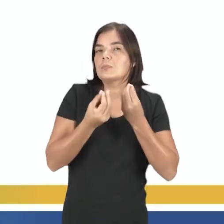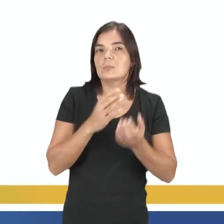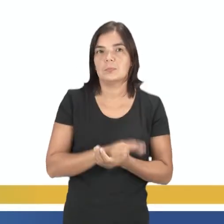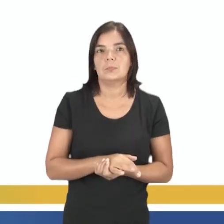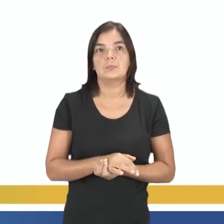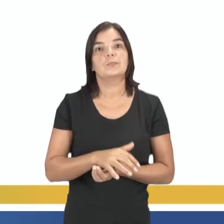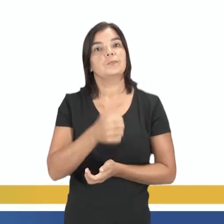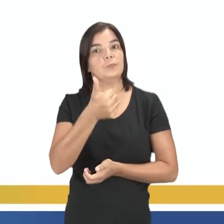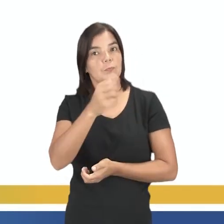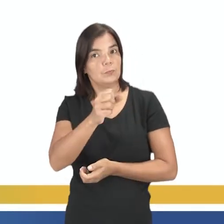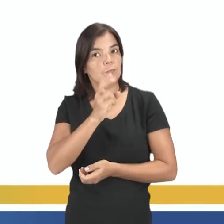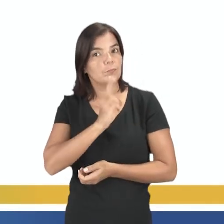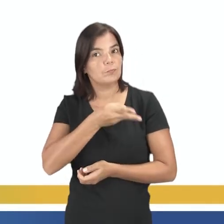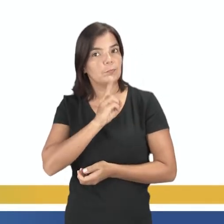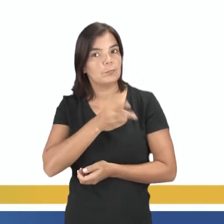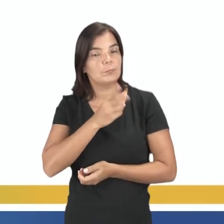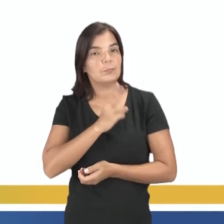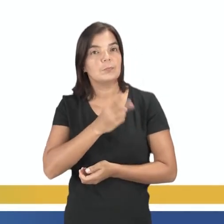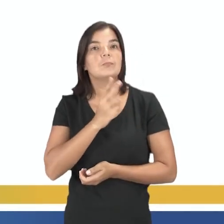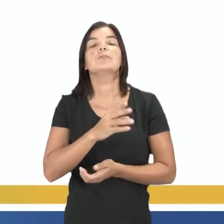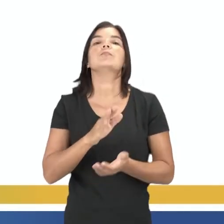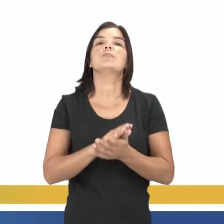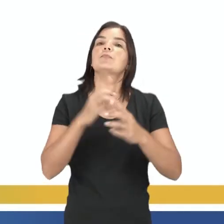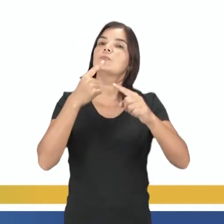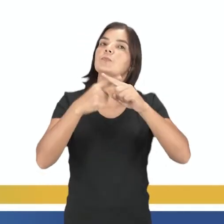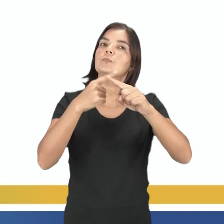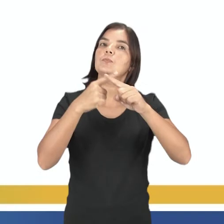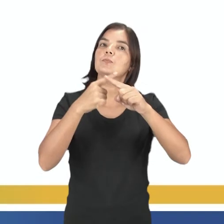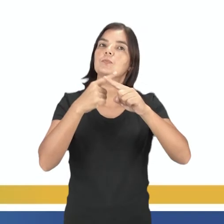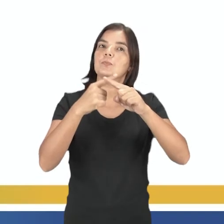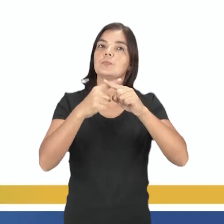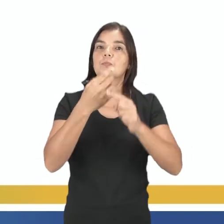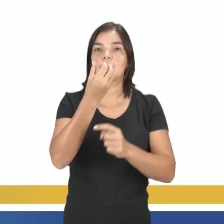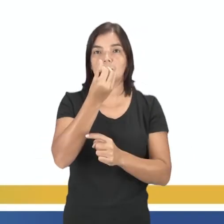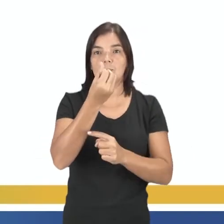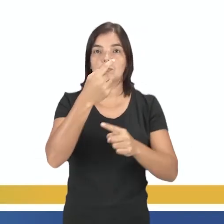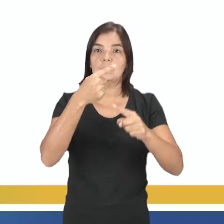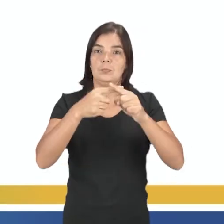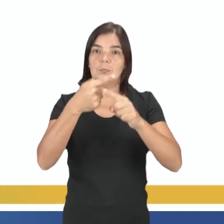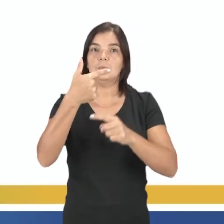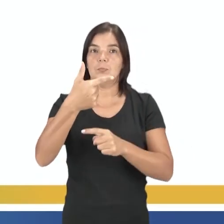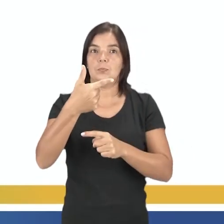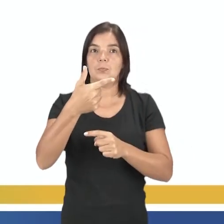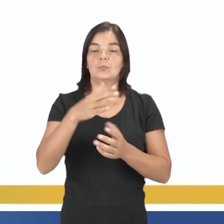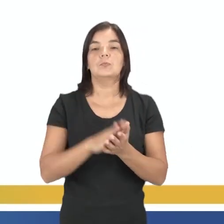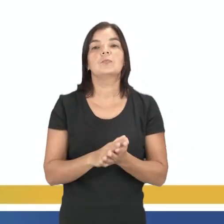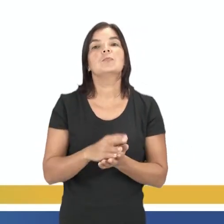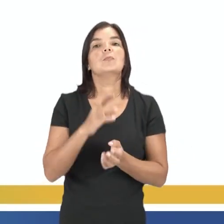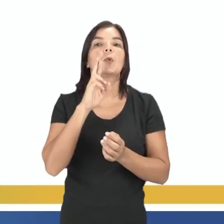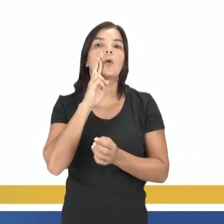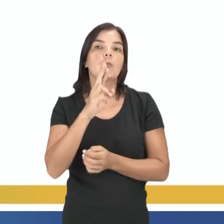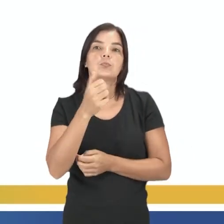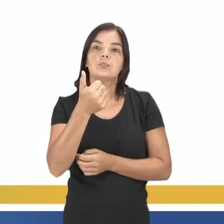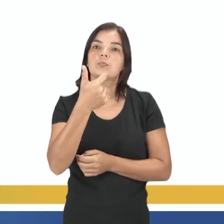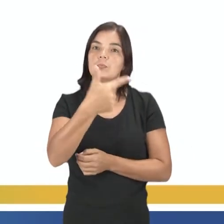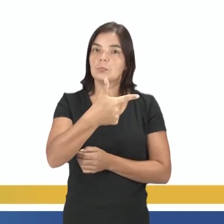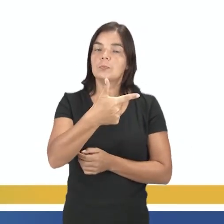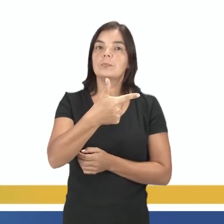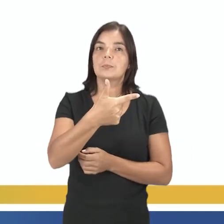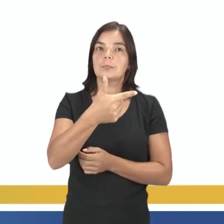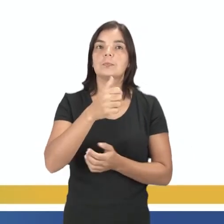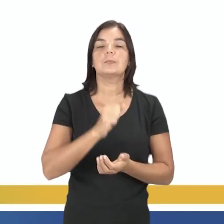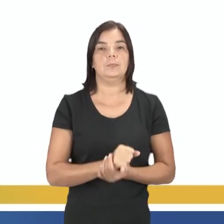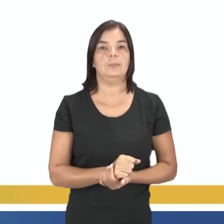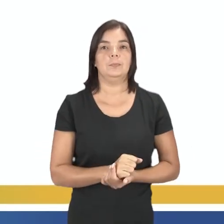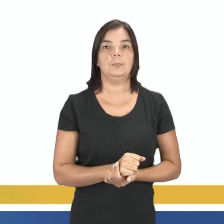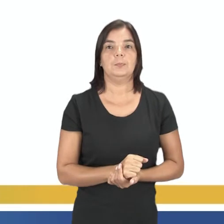Você conserva a base e multiplica o 6 vezes 2, que dá 12. Então, você resolveu a parte de cima da